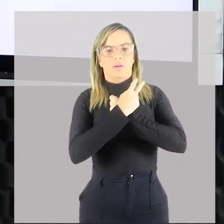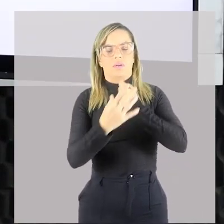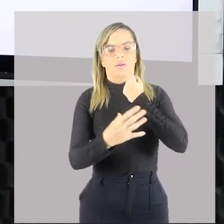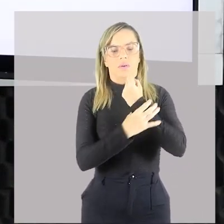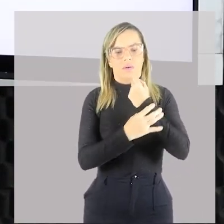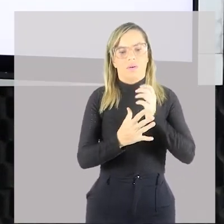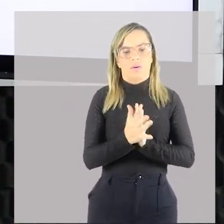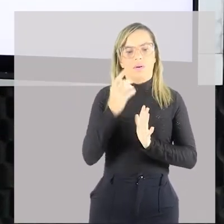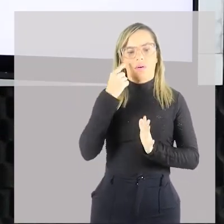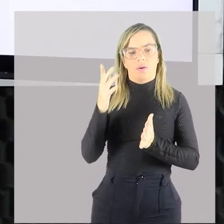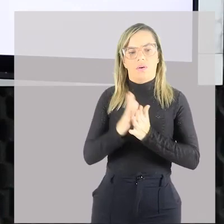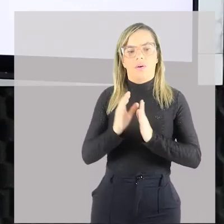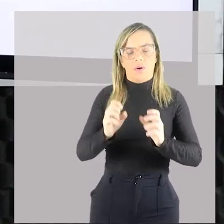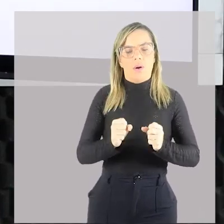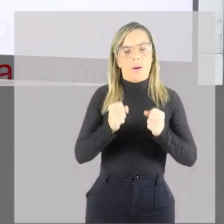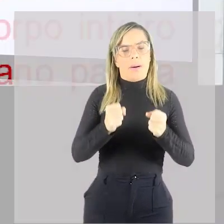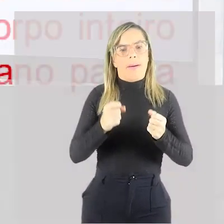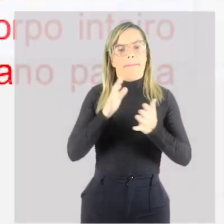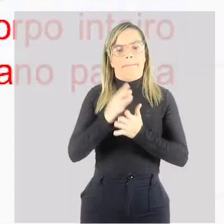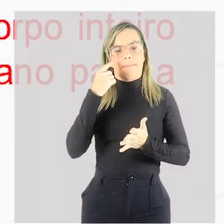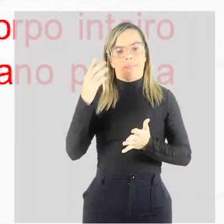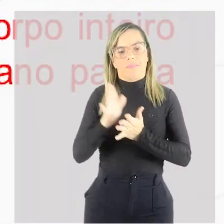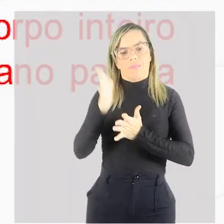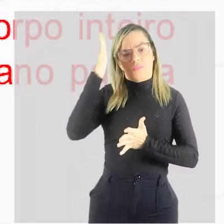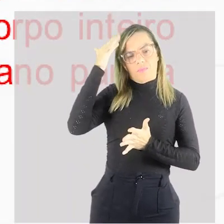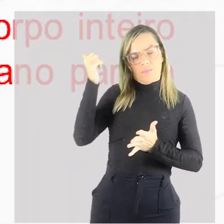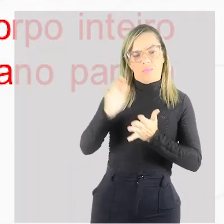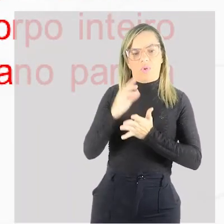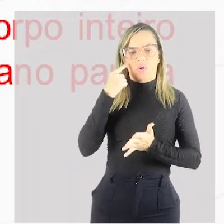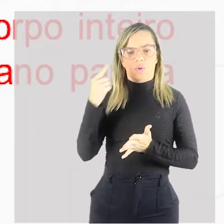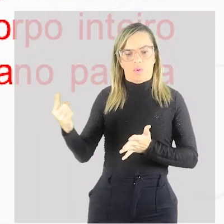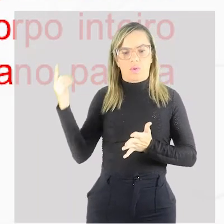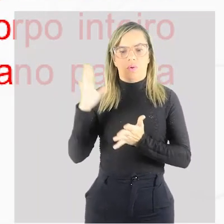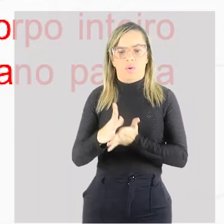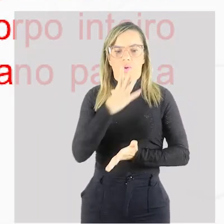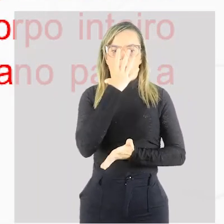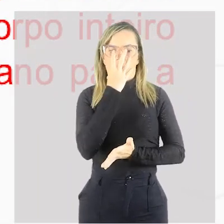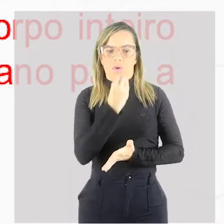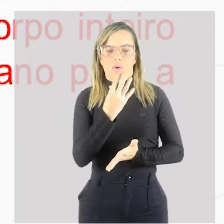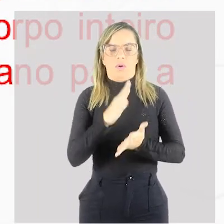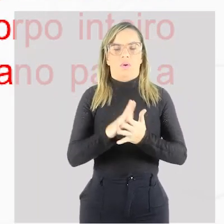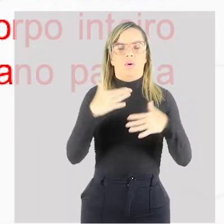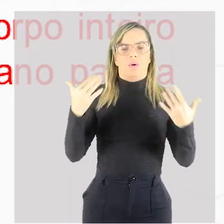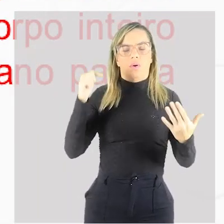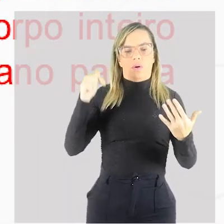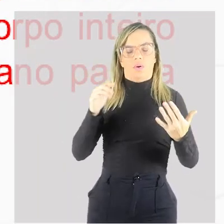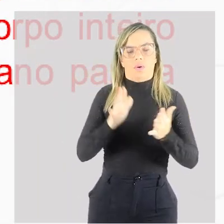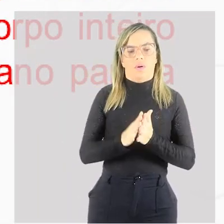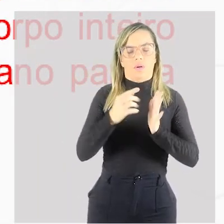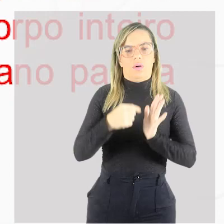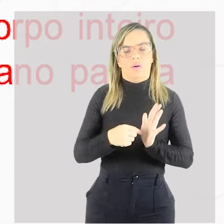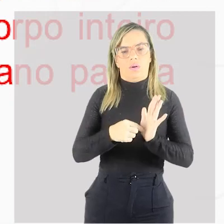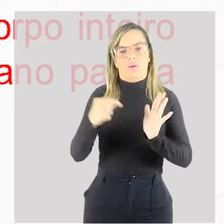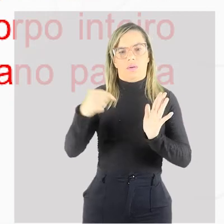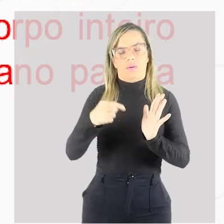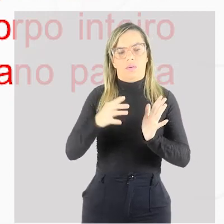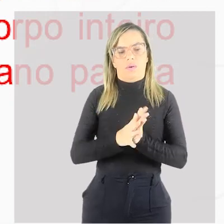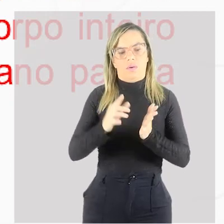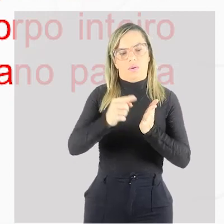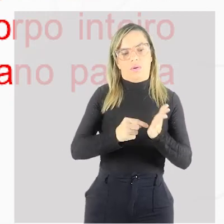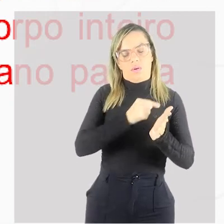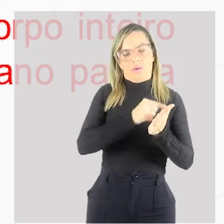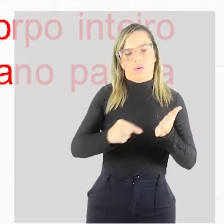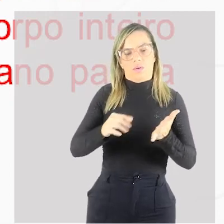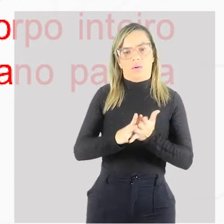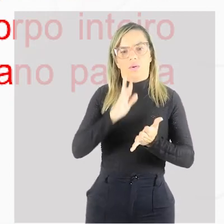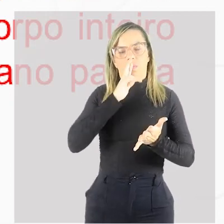segurança. Bom, nós sabemos muito bem que Hobbes aqui é o nosso... a nossa predileção